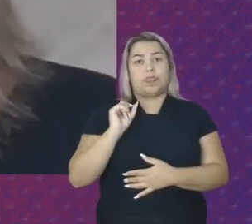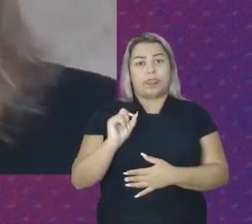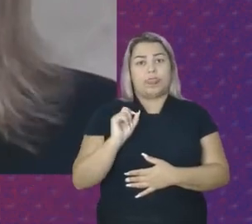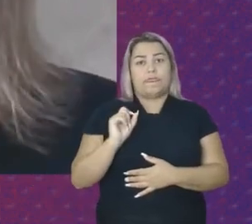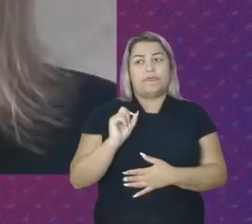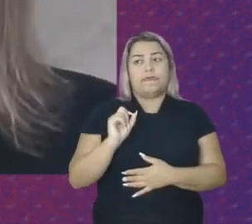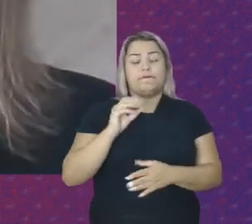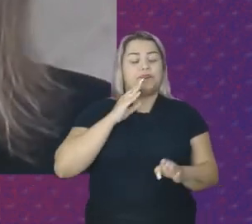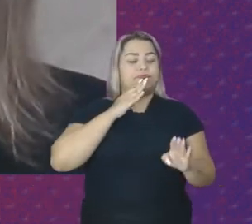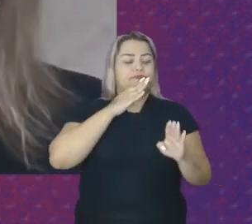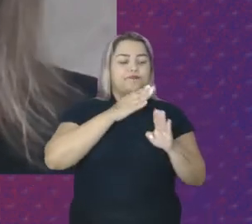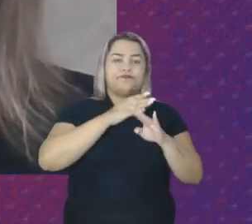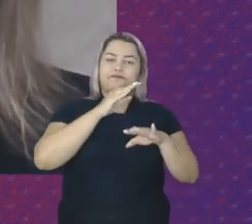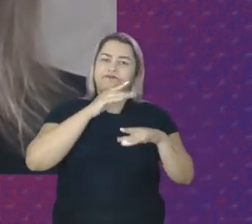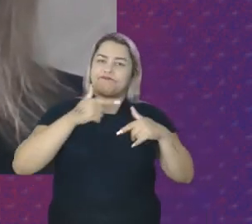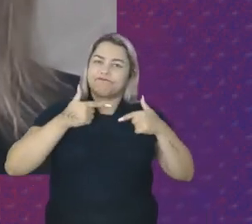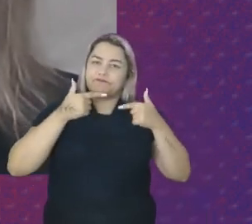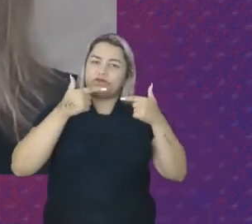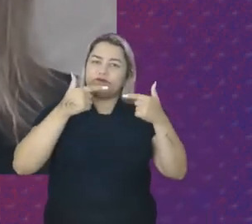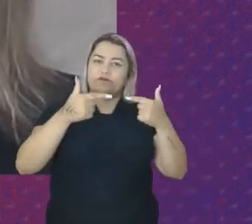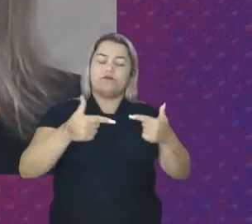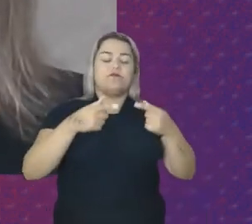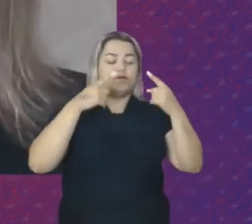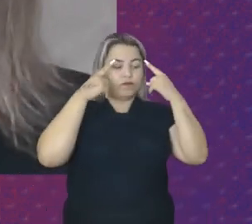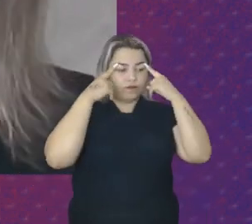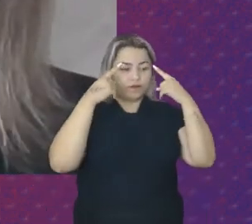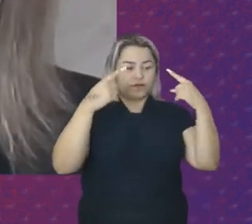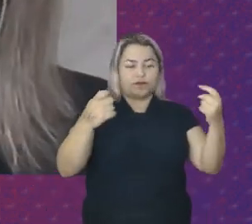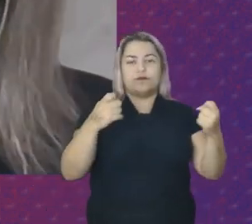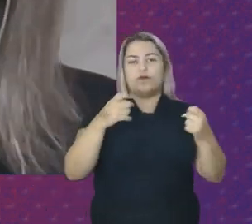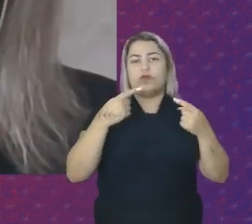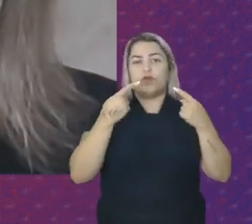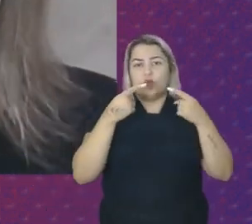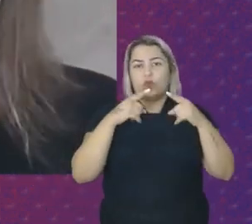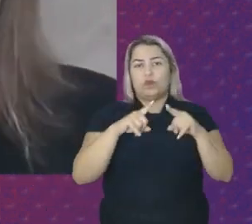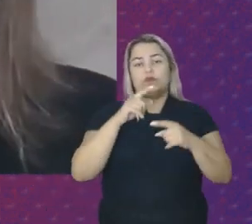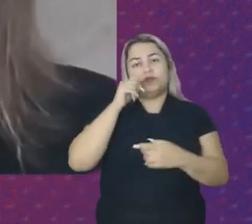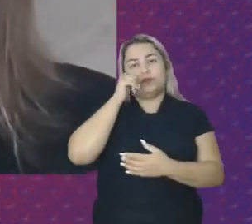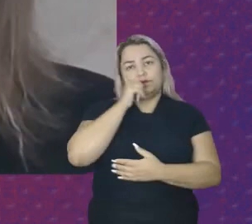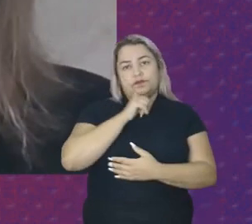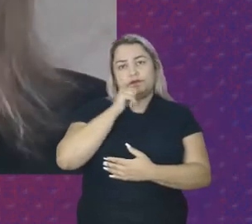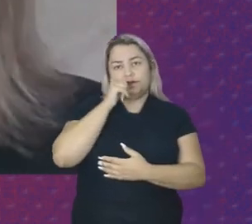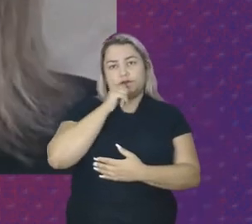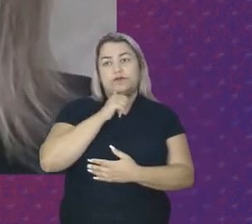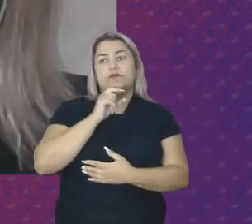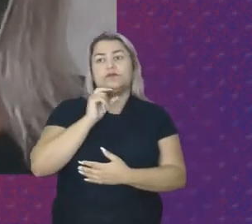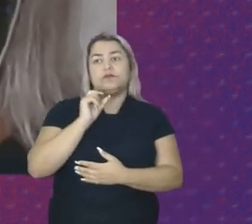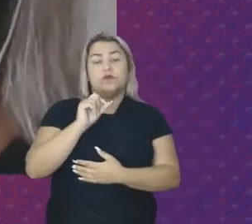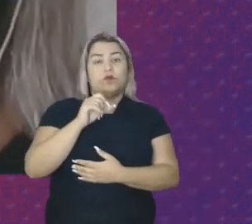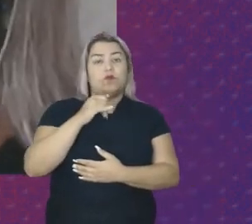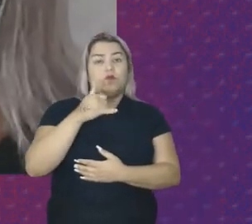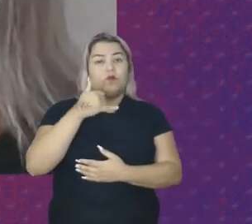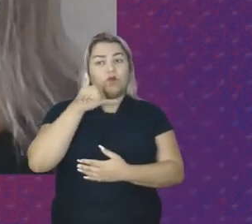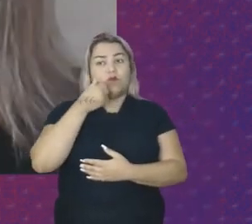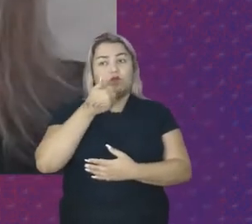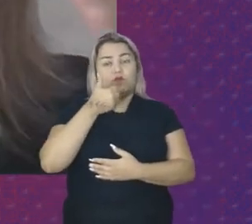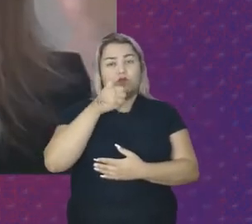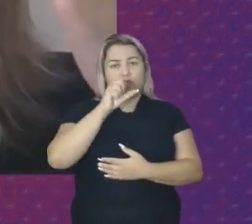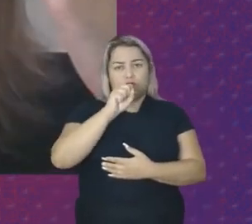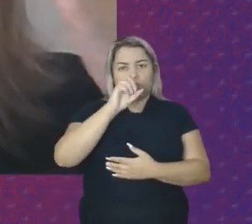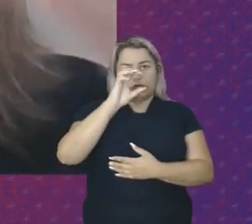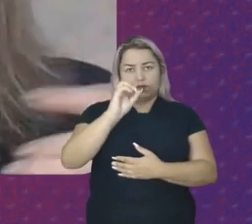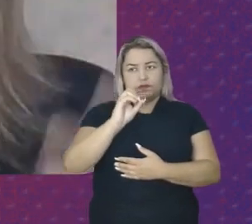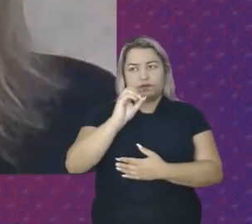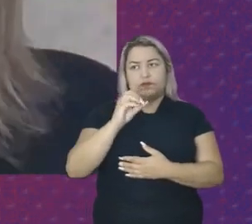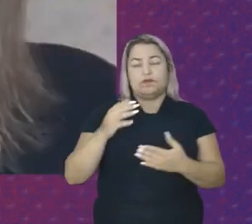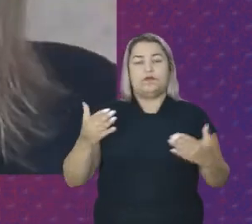com um foco maior no enfrentamento à violência contra as mulheres, foi o Disque 180,